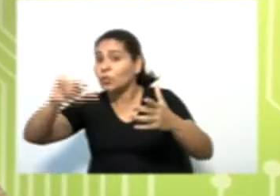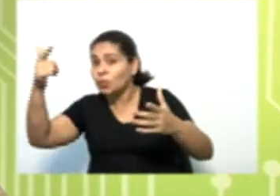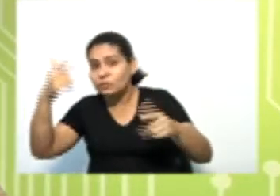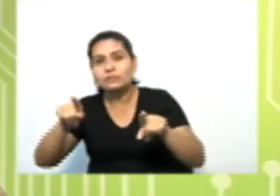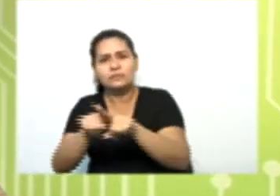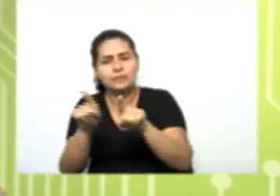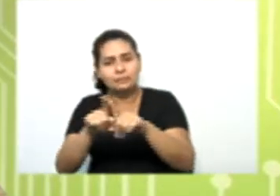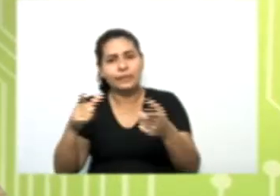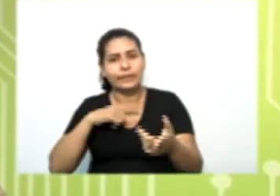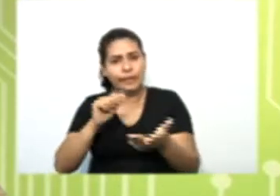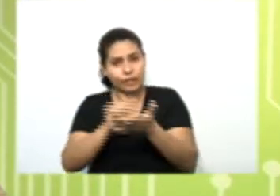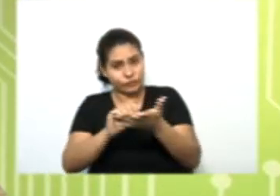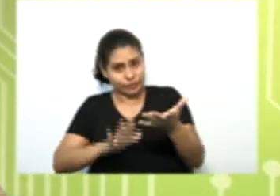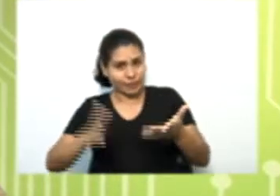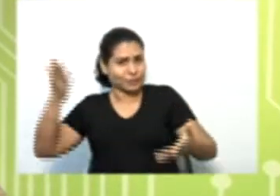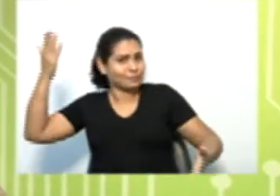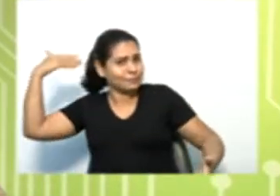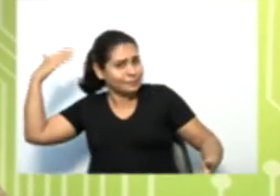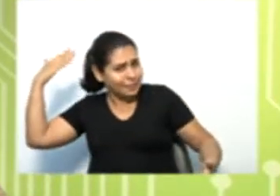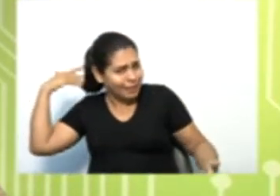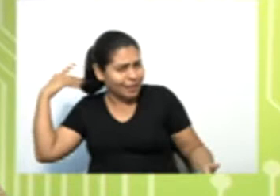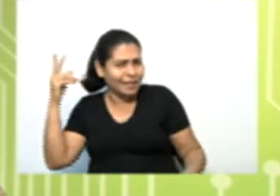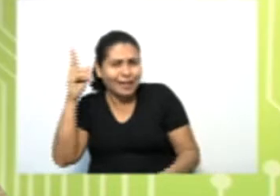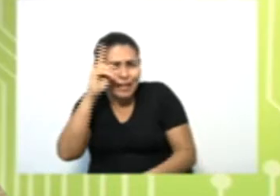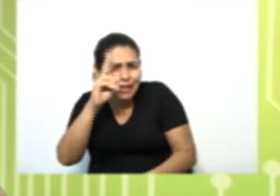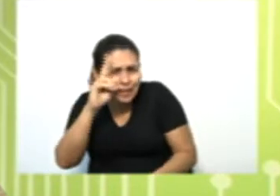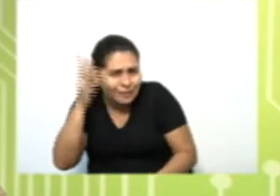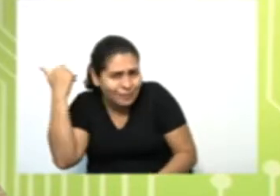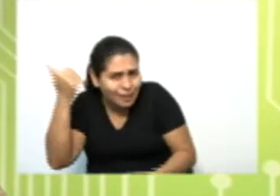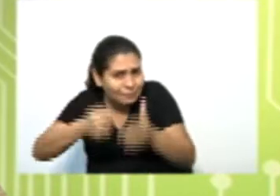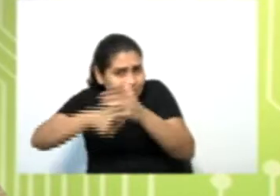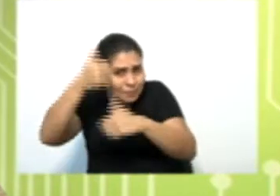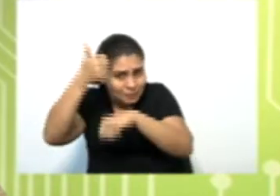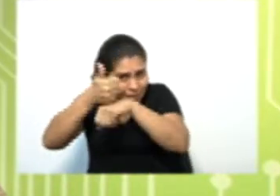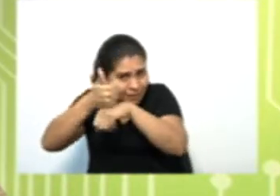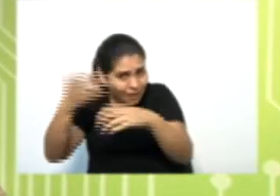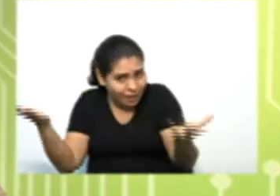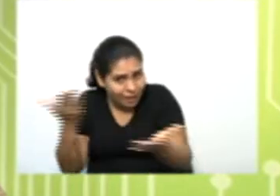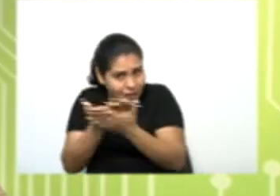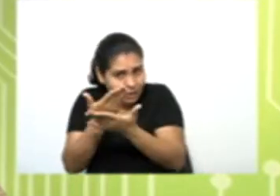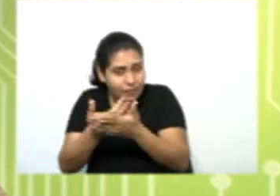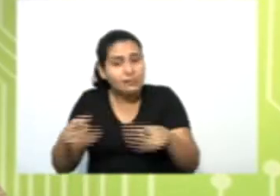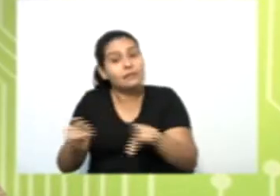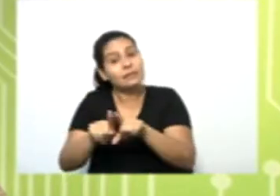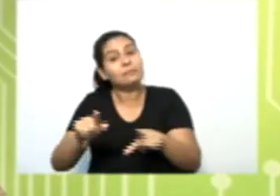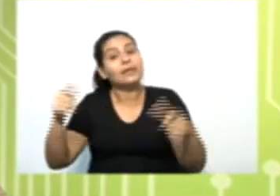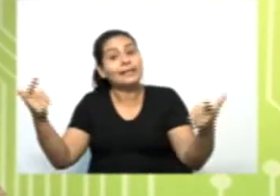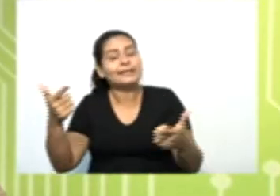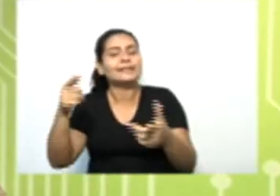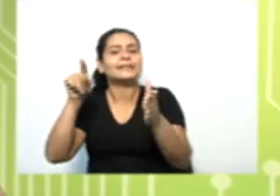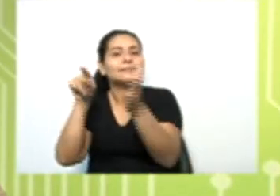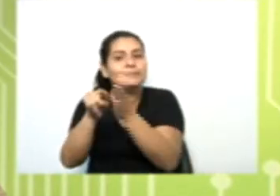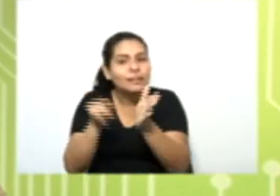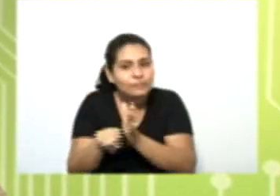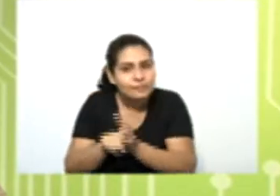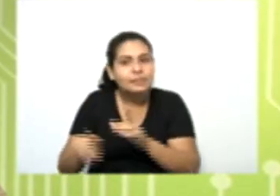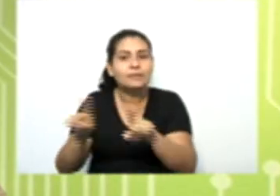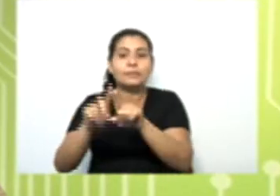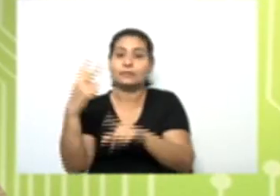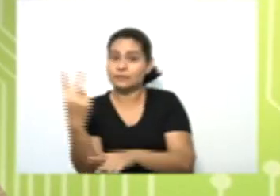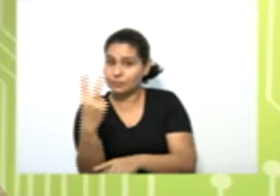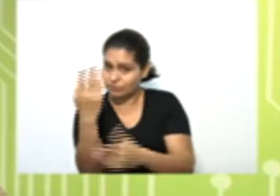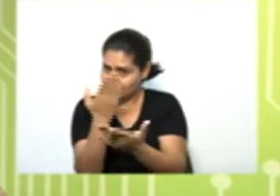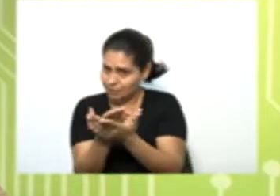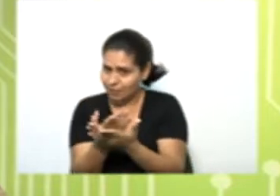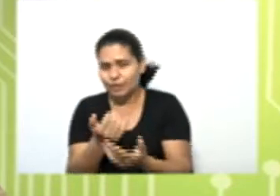que nós temos atividade lá, né, aquela atividade da primeira aula, e temos também o questionário da segunda aula. Por